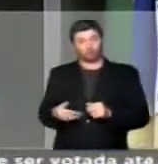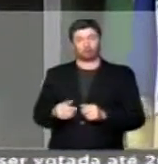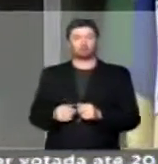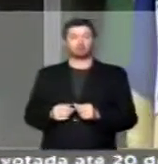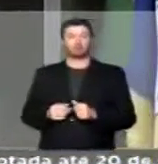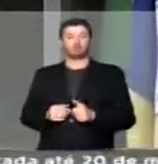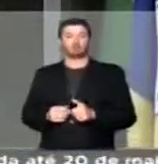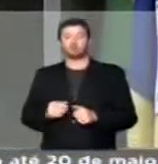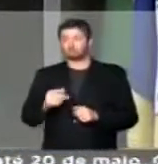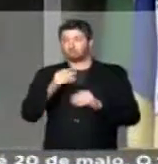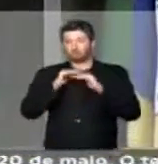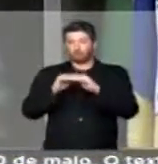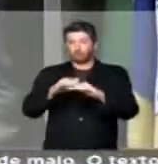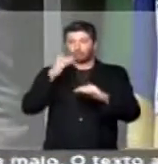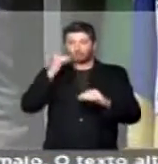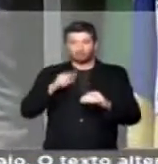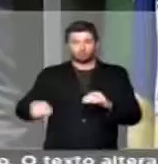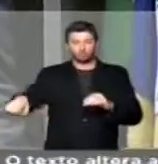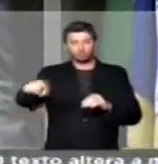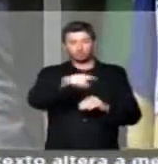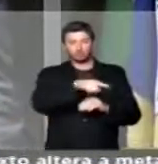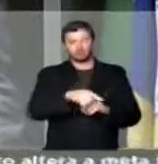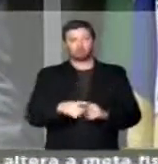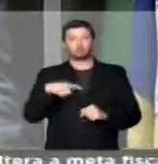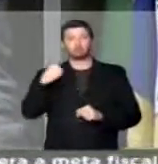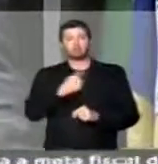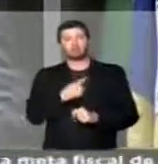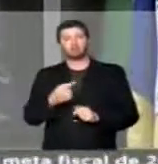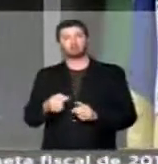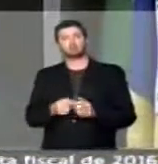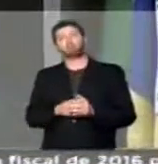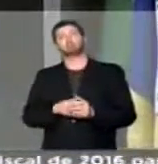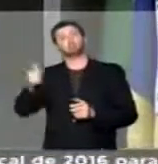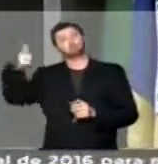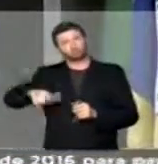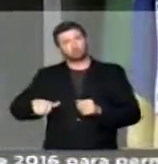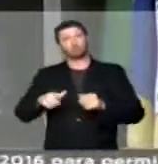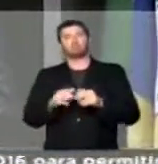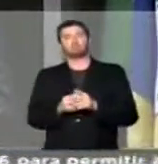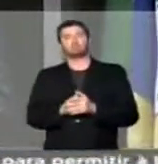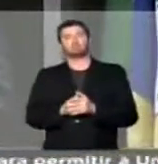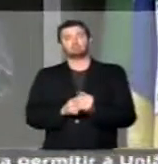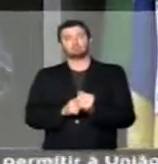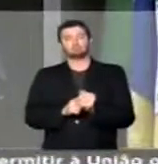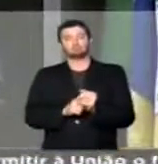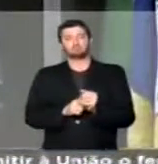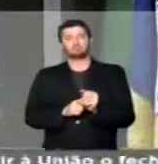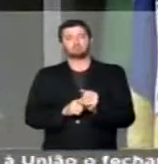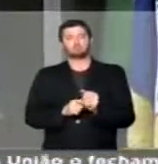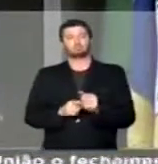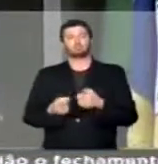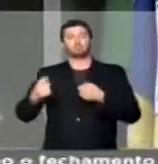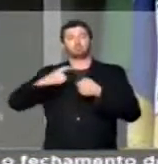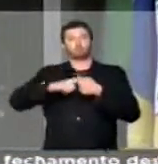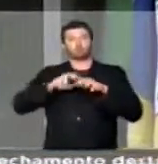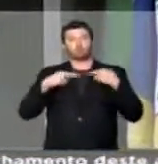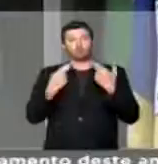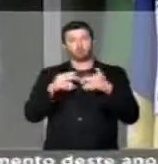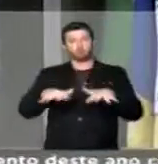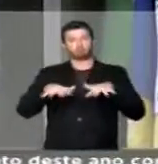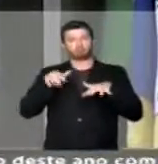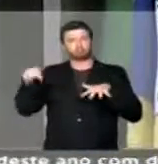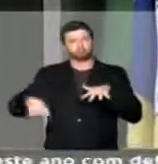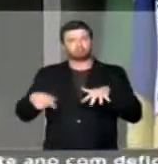aos deputados que nós estamos mais uma vez retomando uma sessão